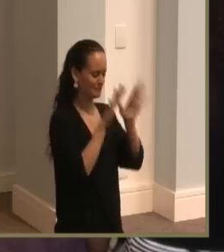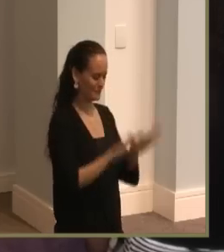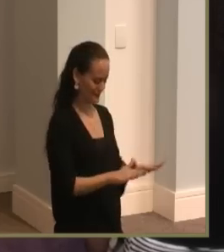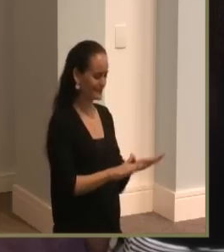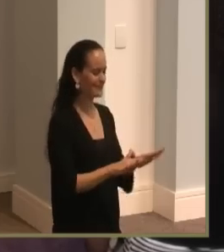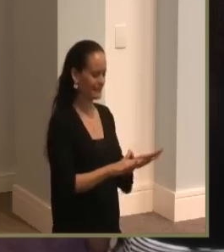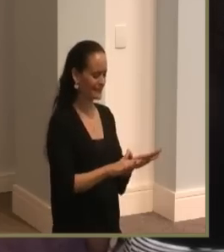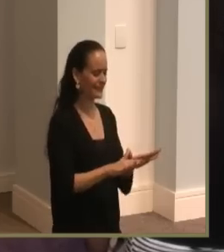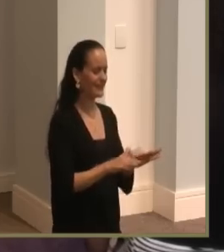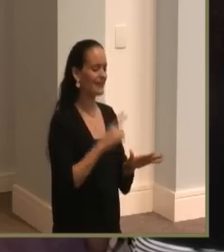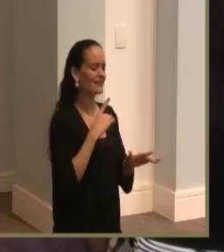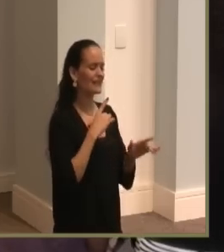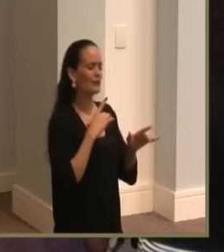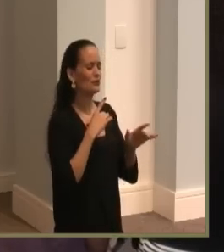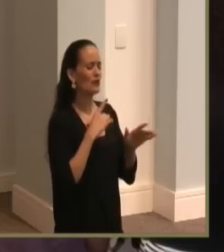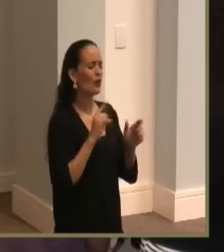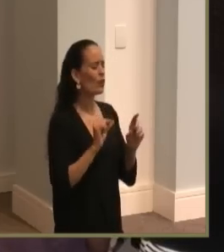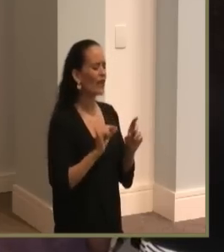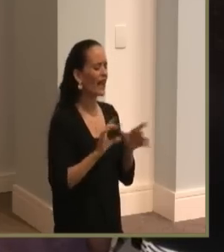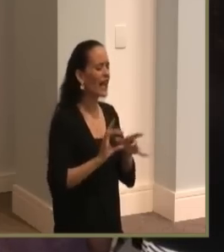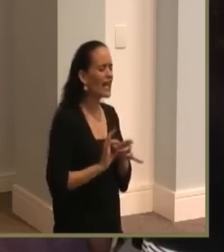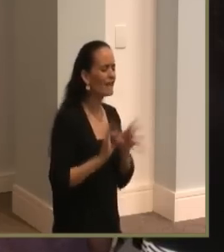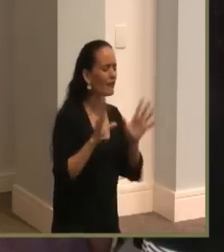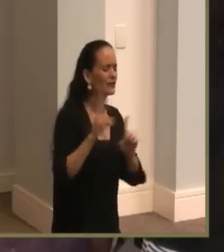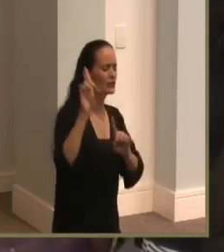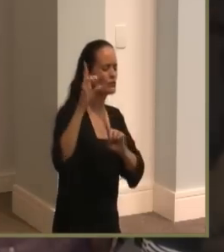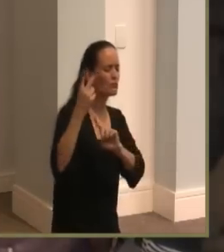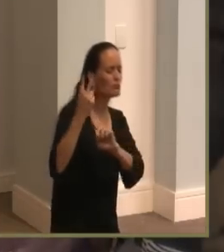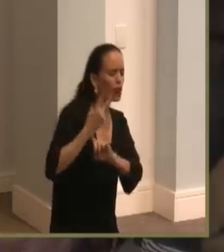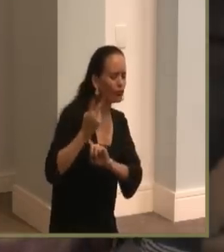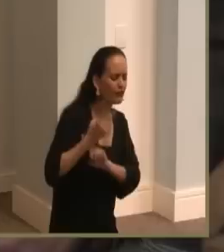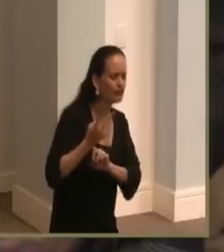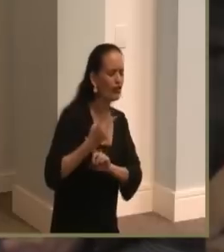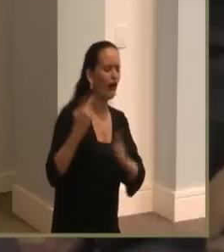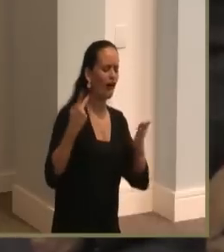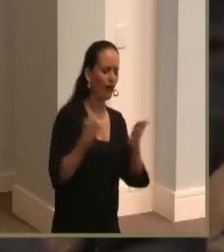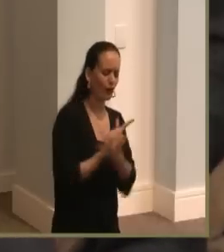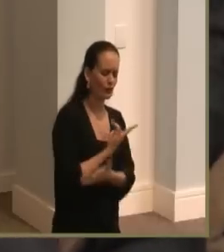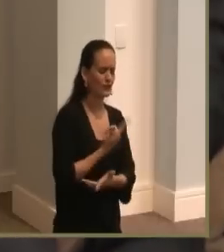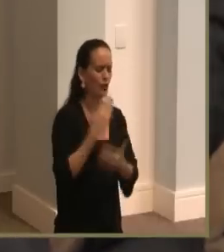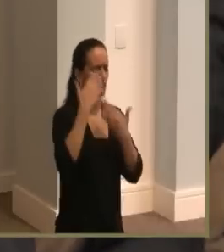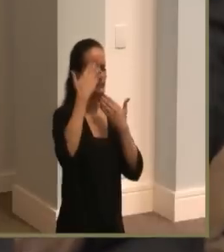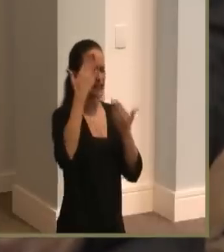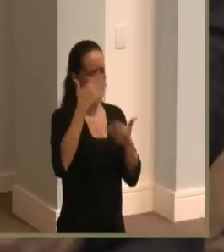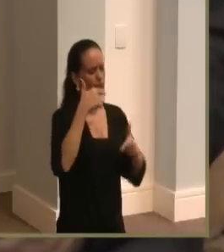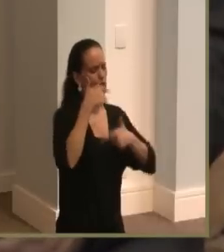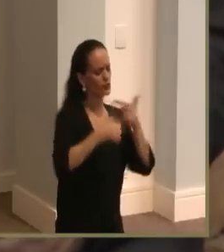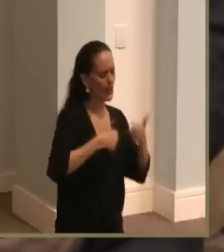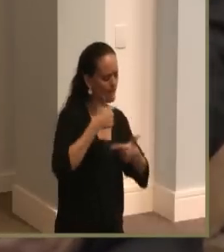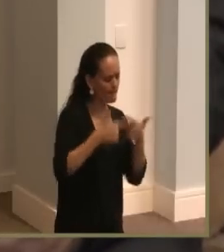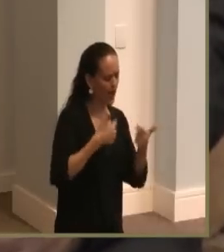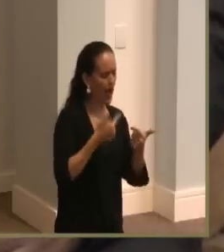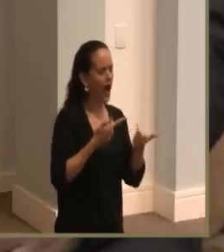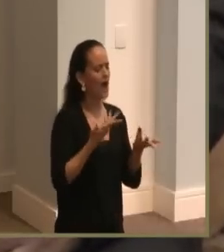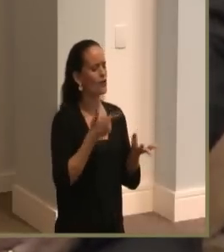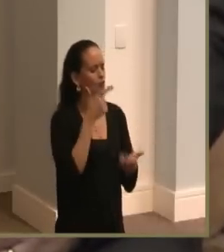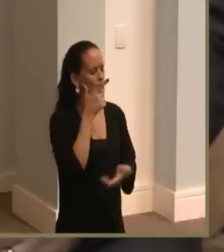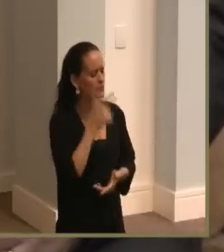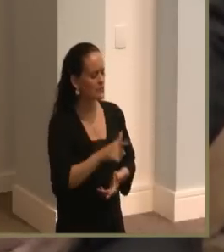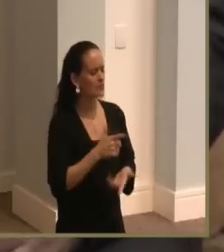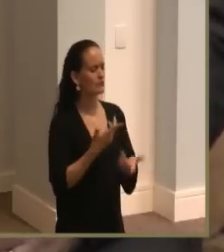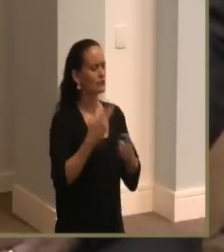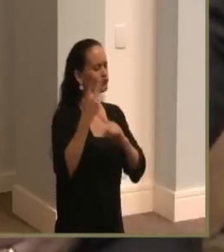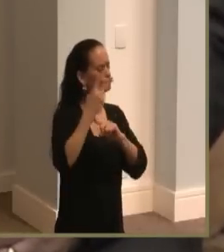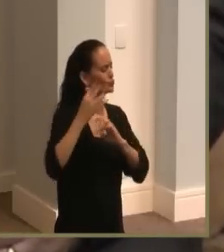Senhor, livramentos, ó Deus, bênçãos na vida financeira, no trabalho, nas promoções, de livramentos,